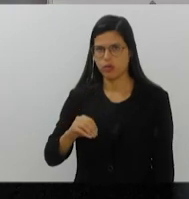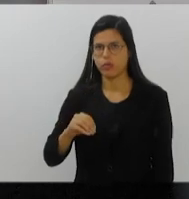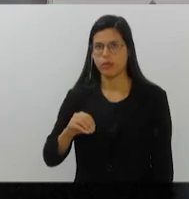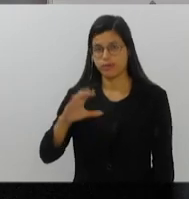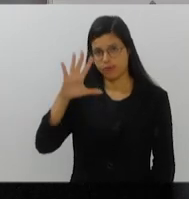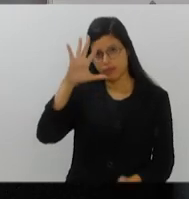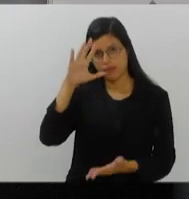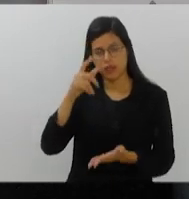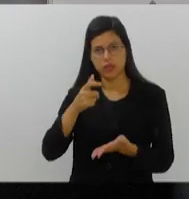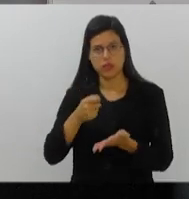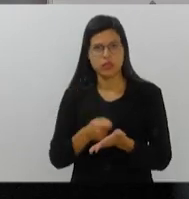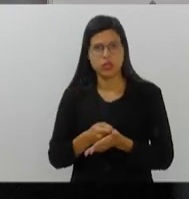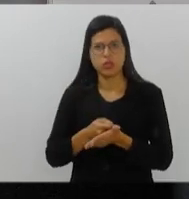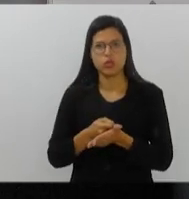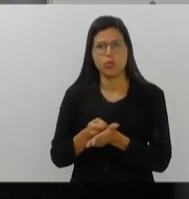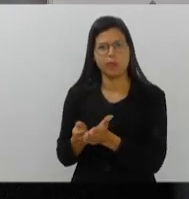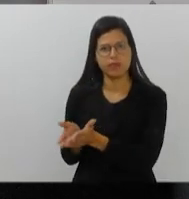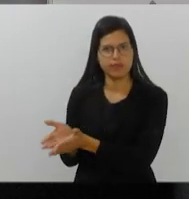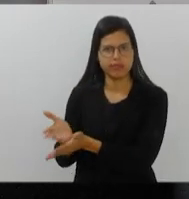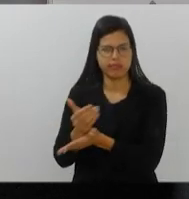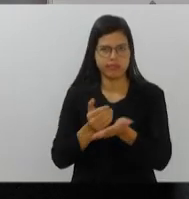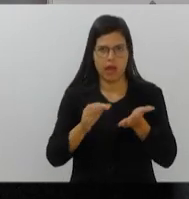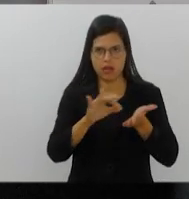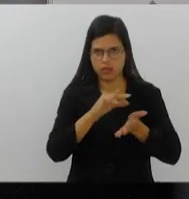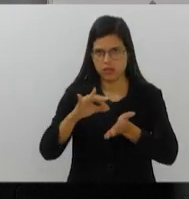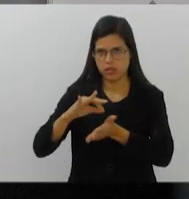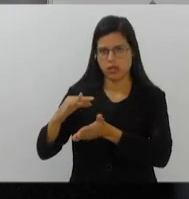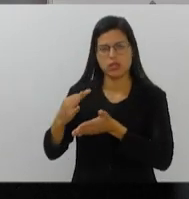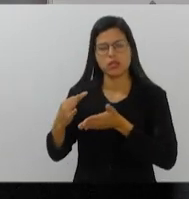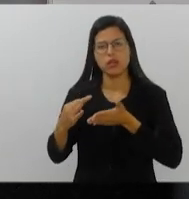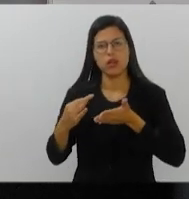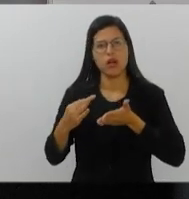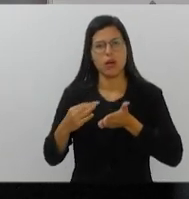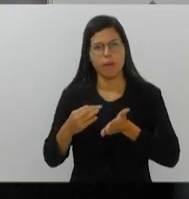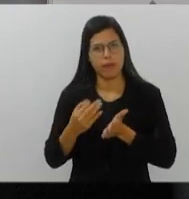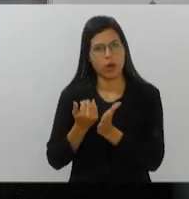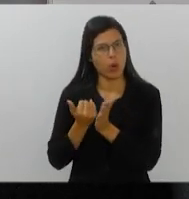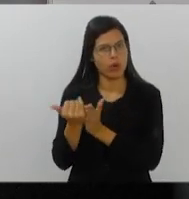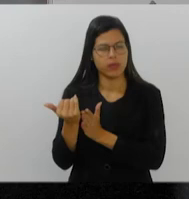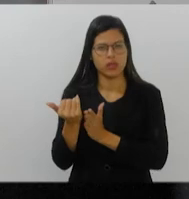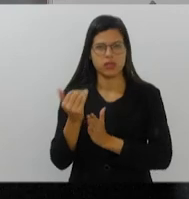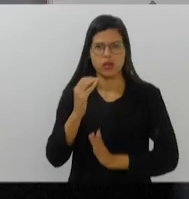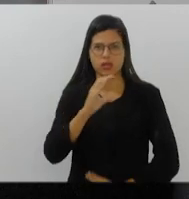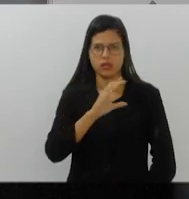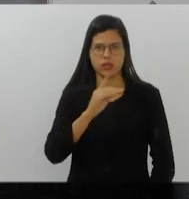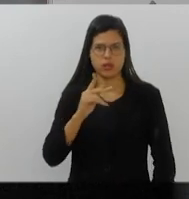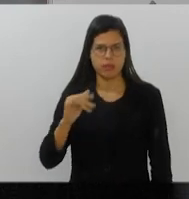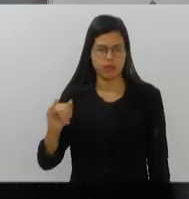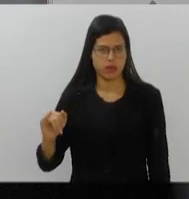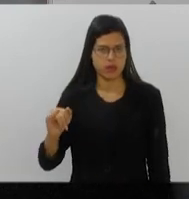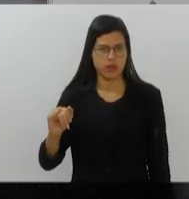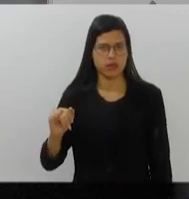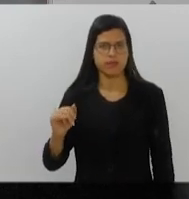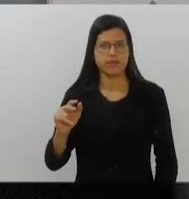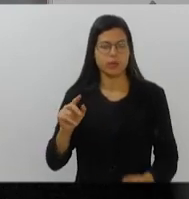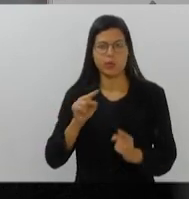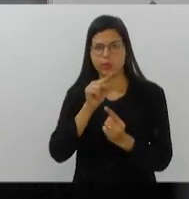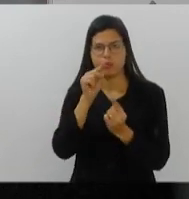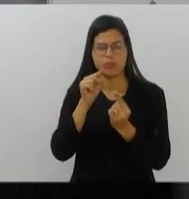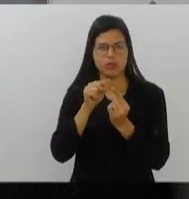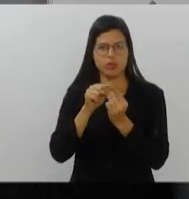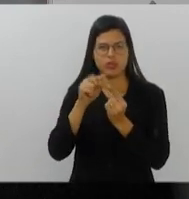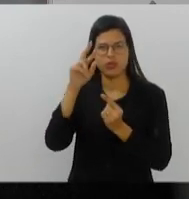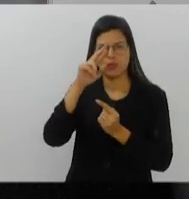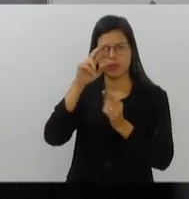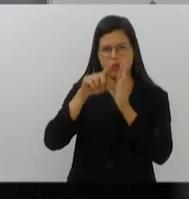decidiu acolher as assinaturas para a instauração da CPI que visa investigar o